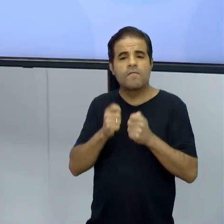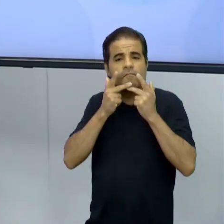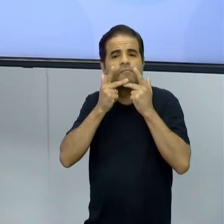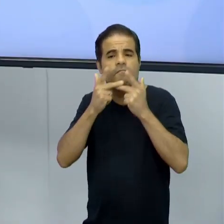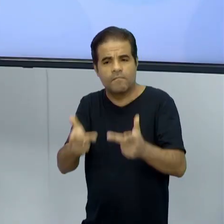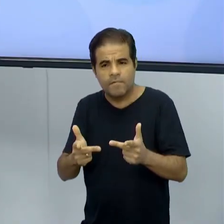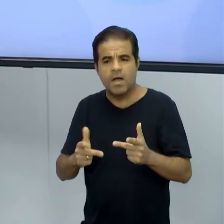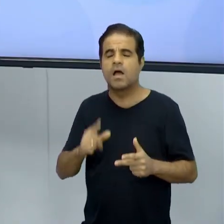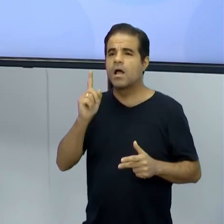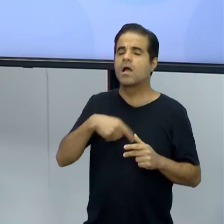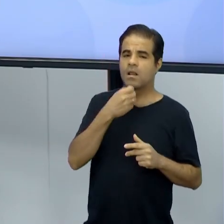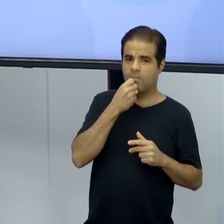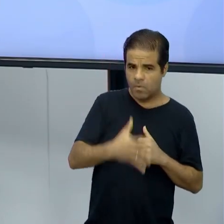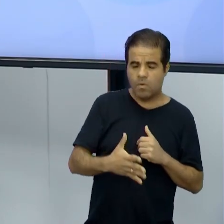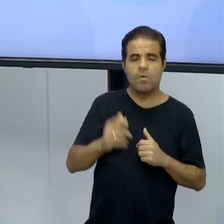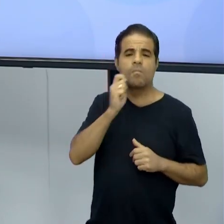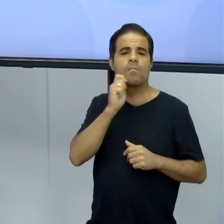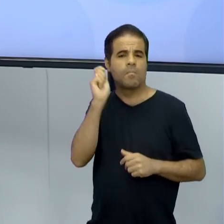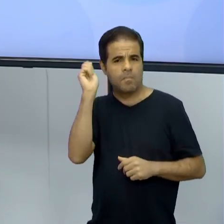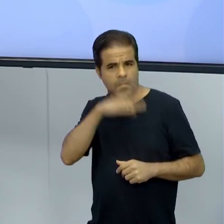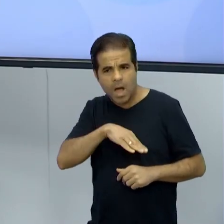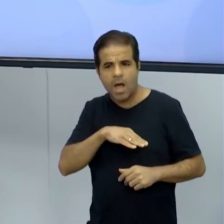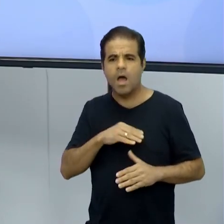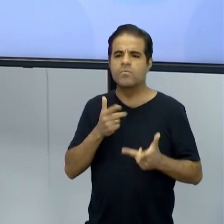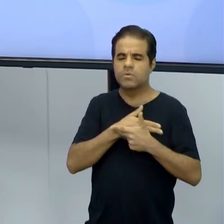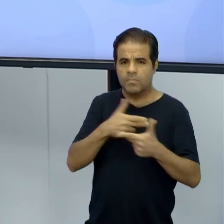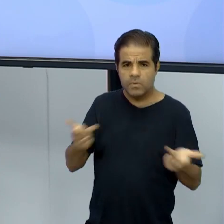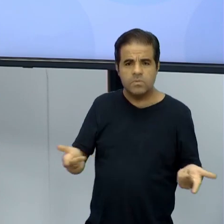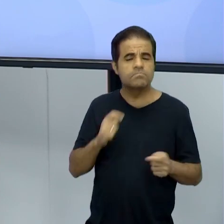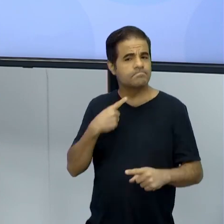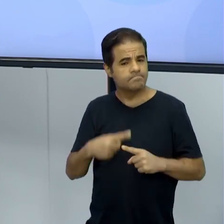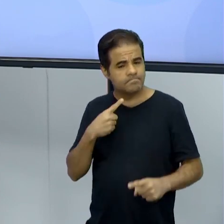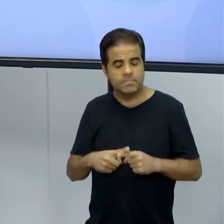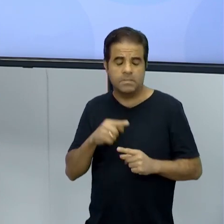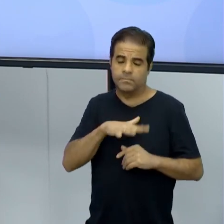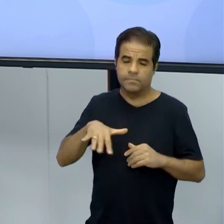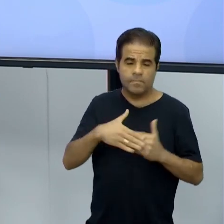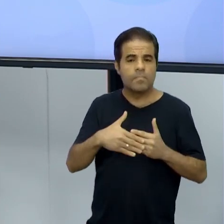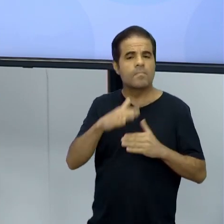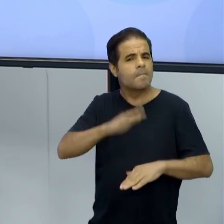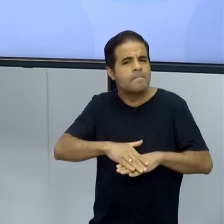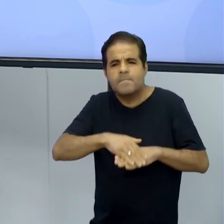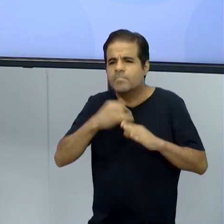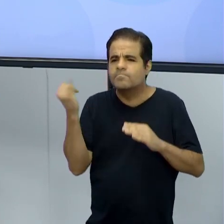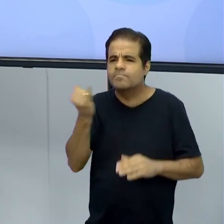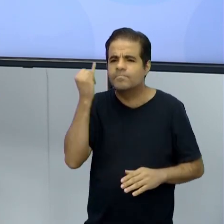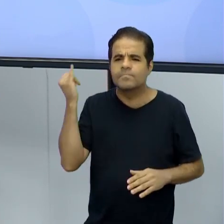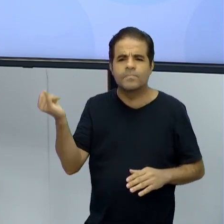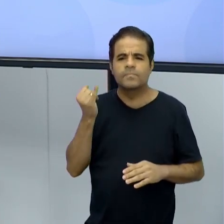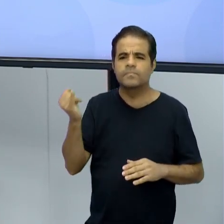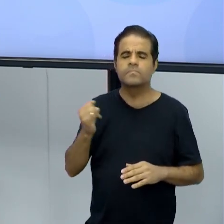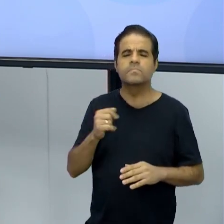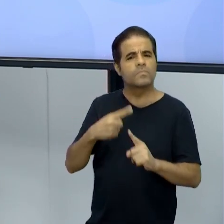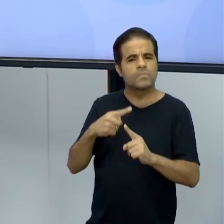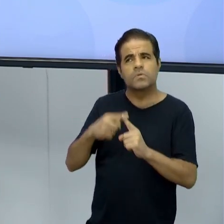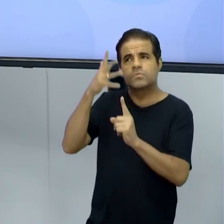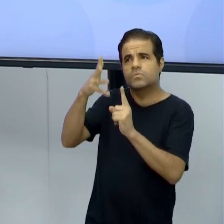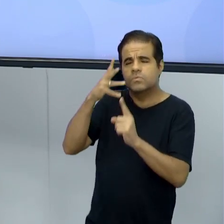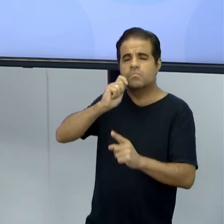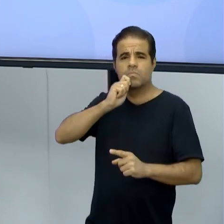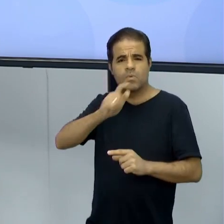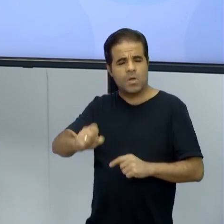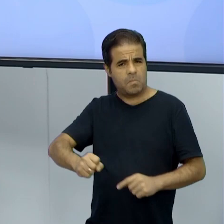falam tão mal de algumas coisas. E por que, mais importante ainda, por que os discursos de